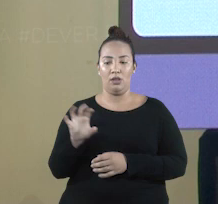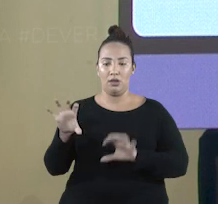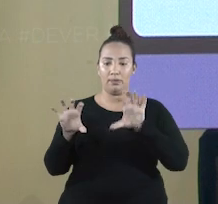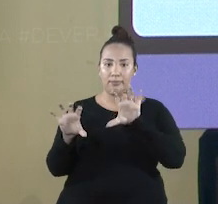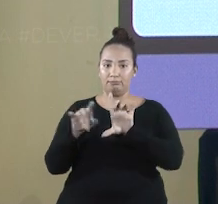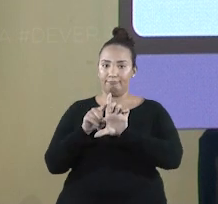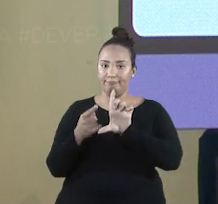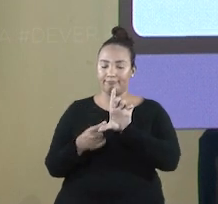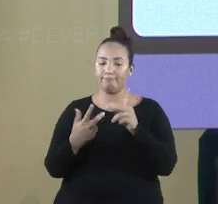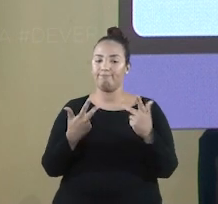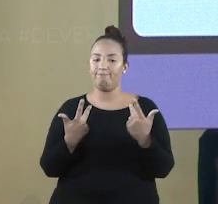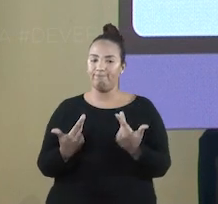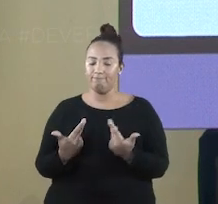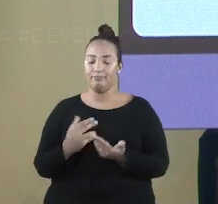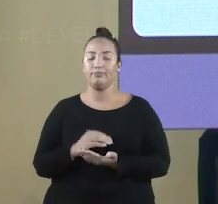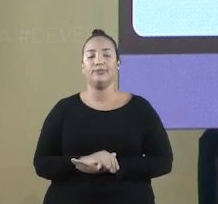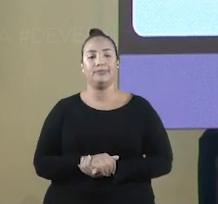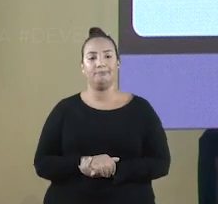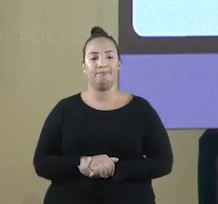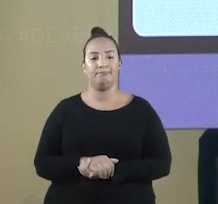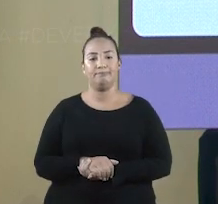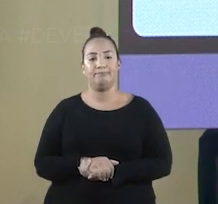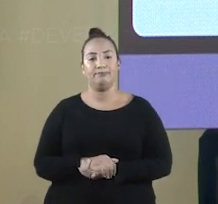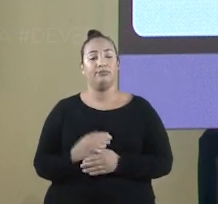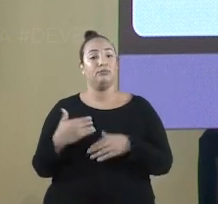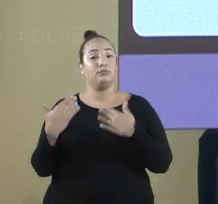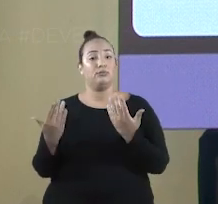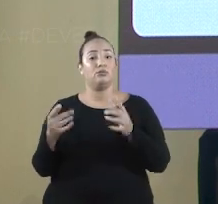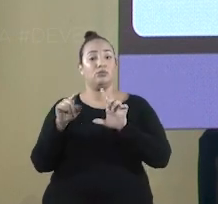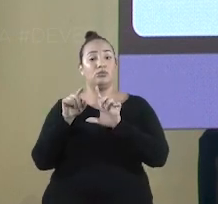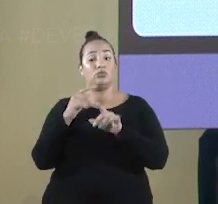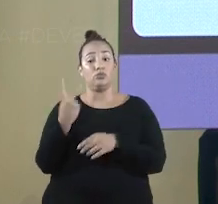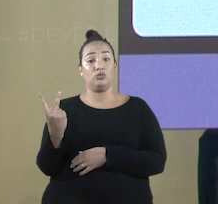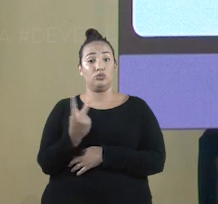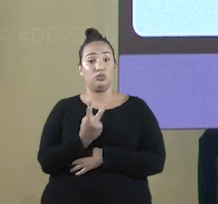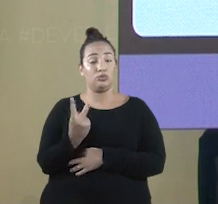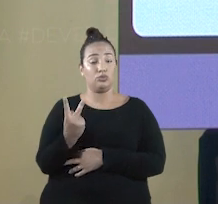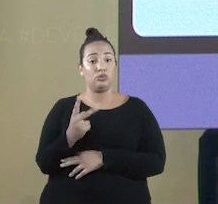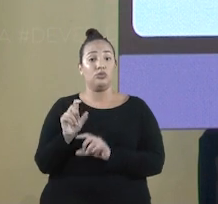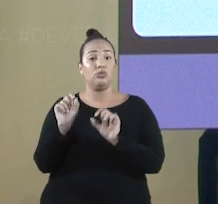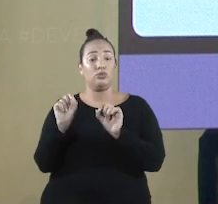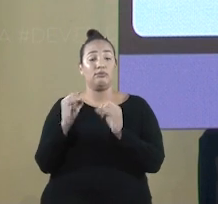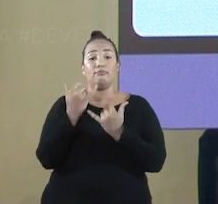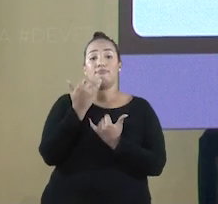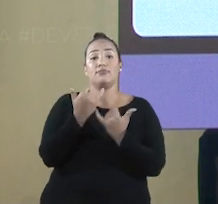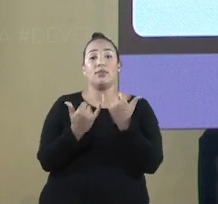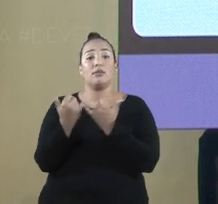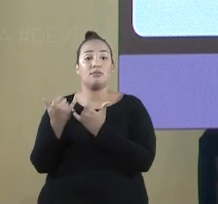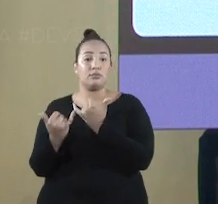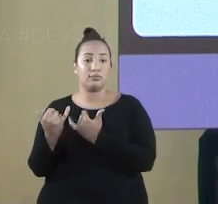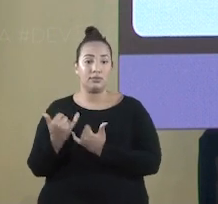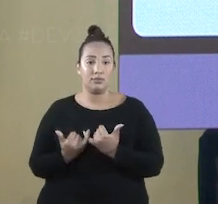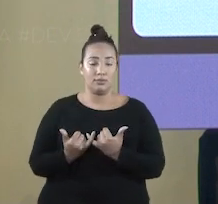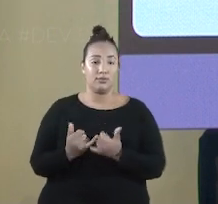do outro triângulo. Tudo bem? Logo, esses dois triângulos são